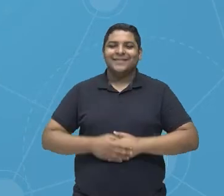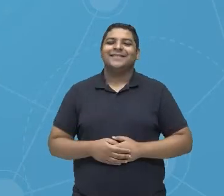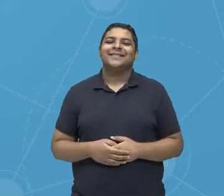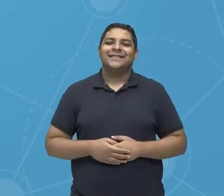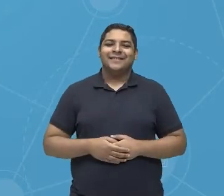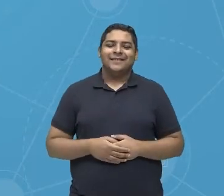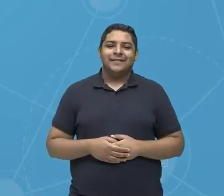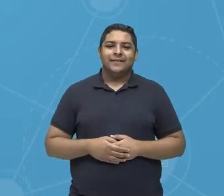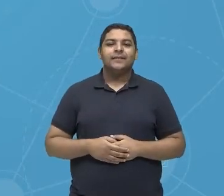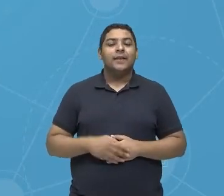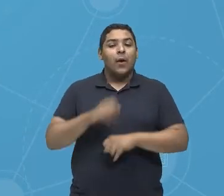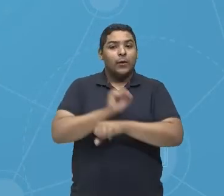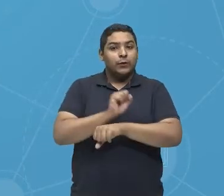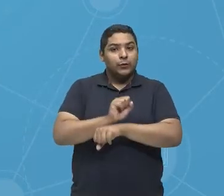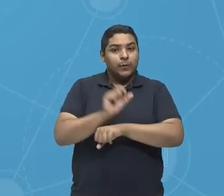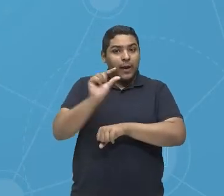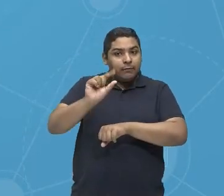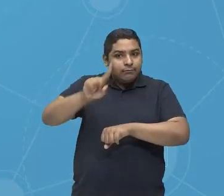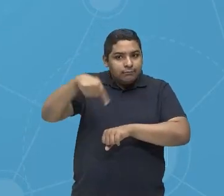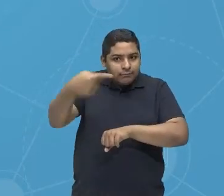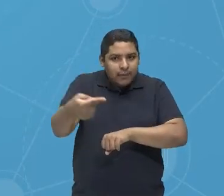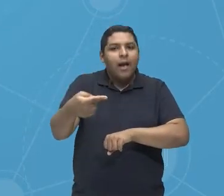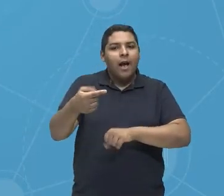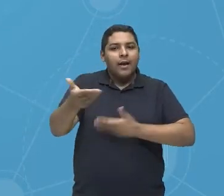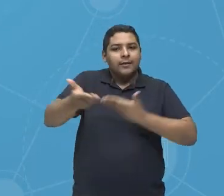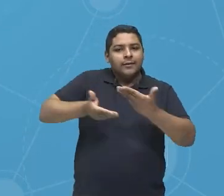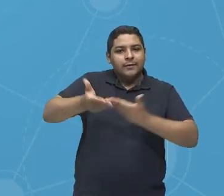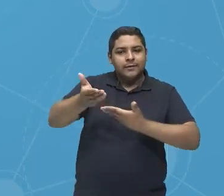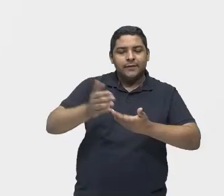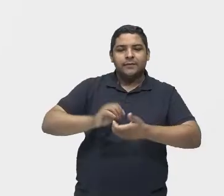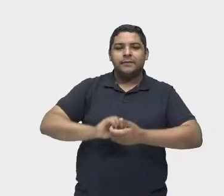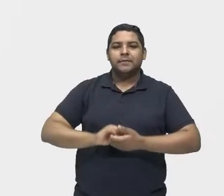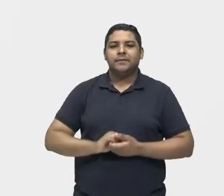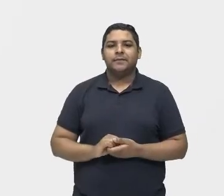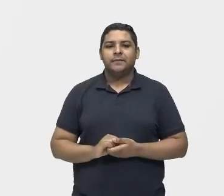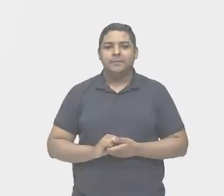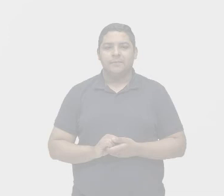Então, aguardo vocês daqui a pouquinho na nossa interatividade.